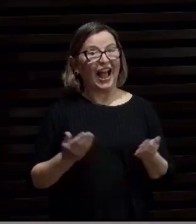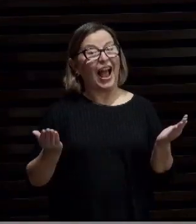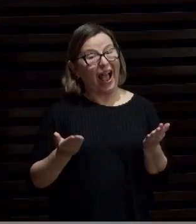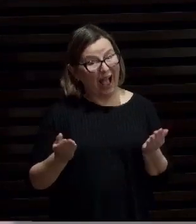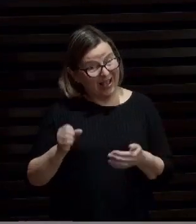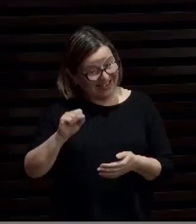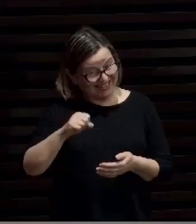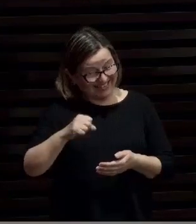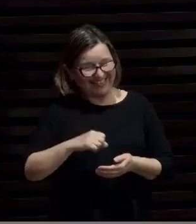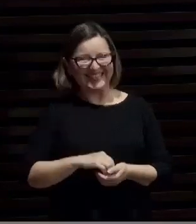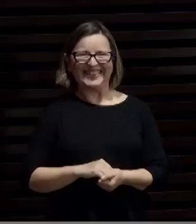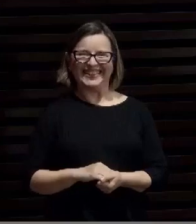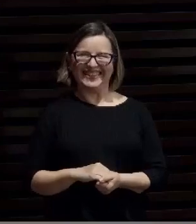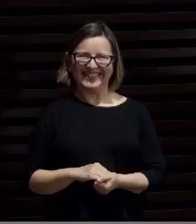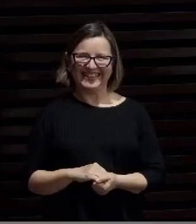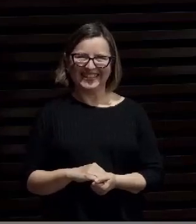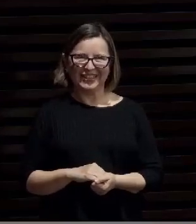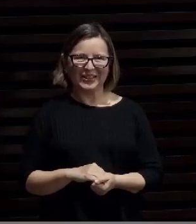Agora vai.